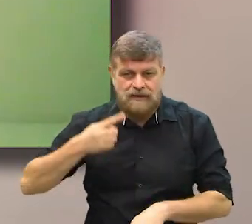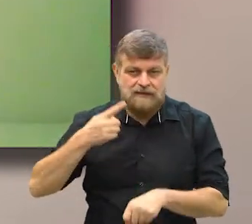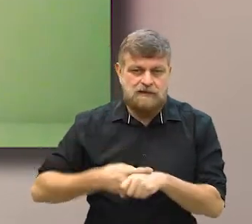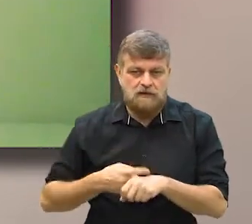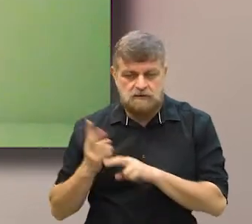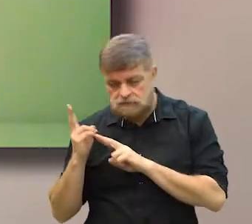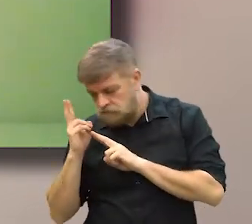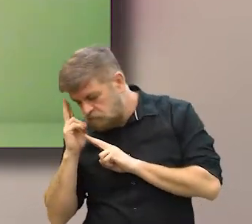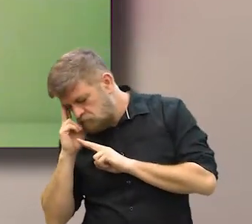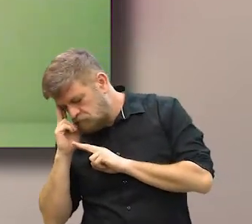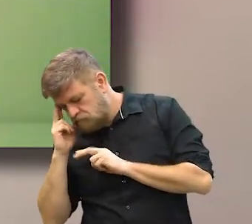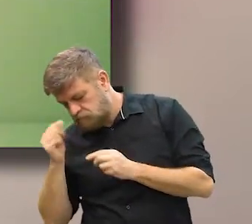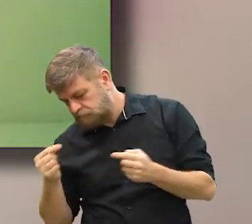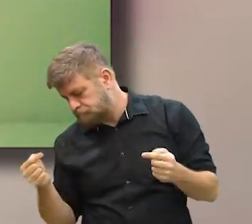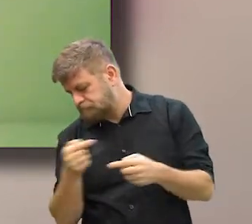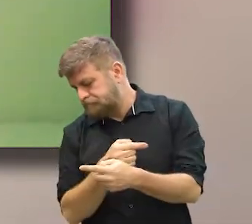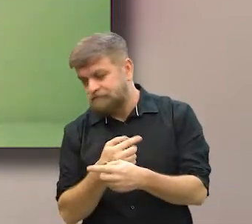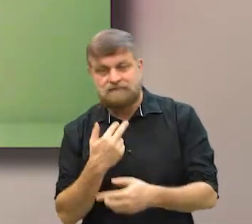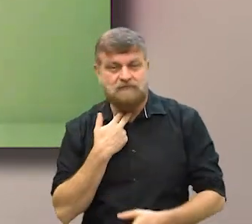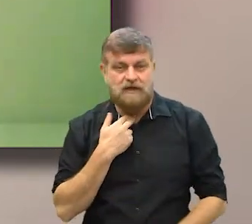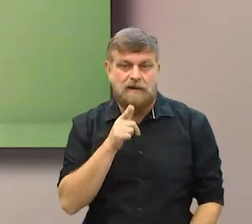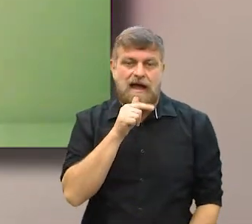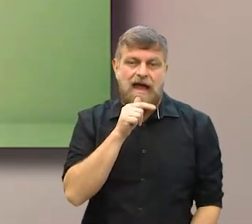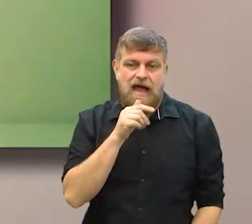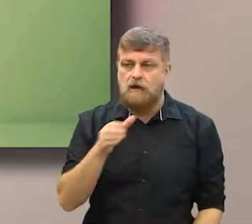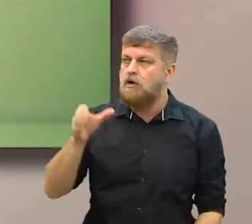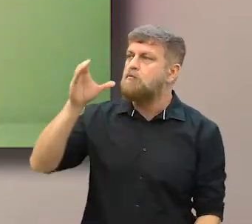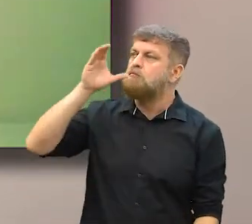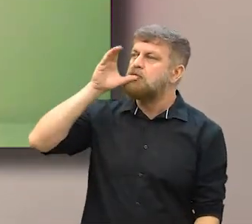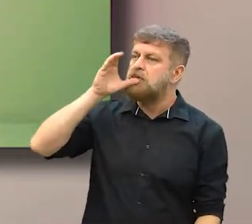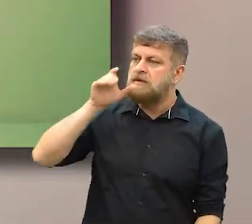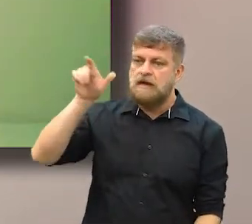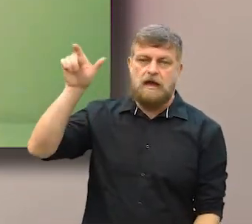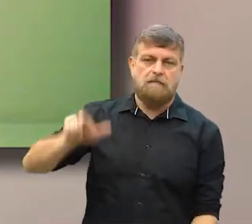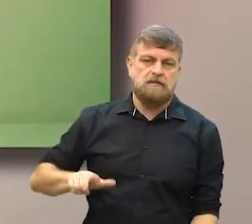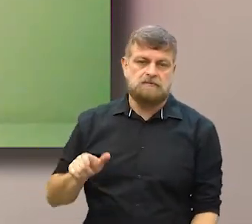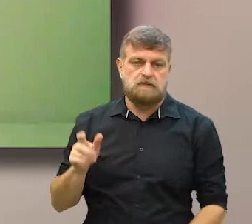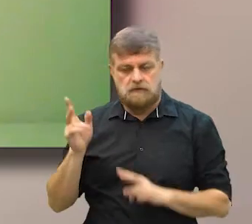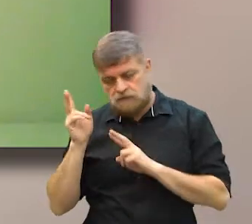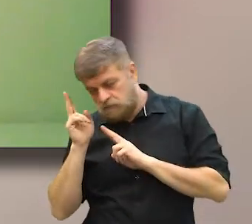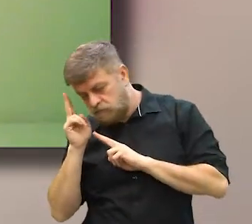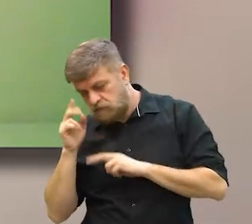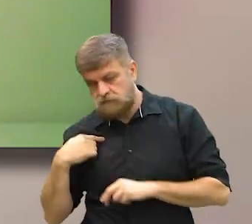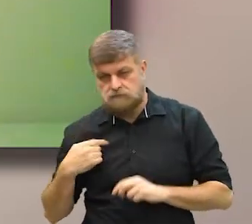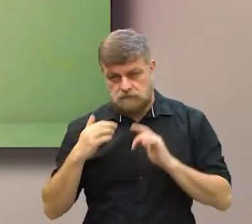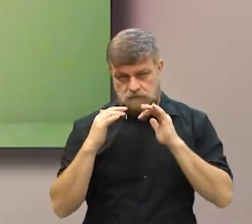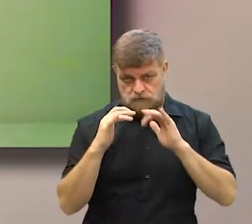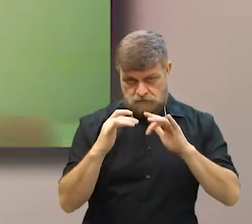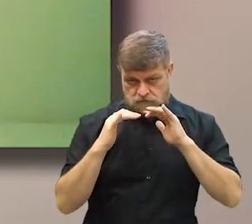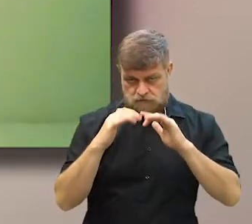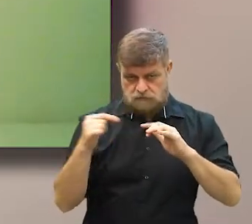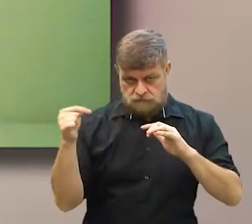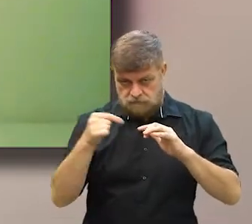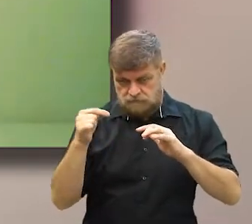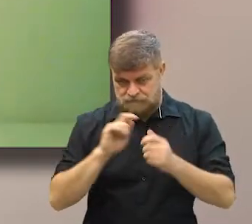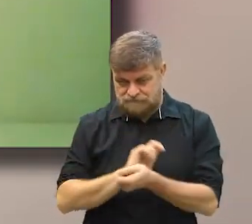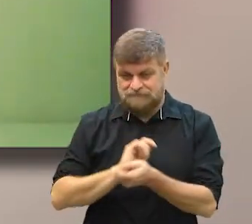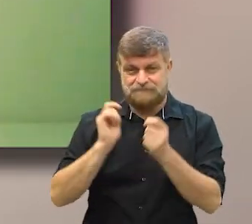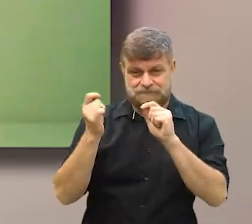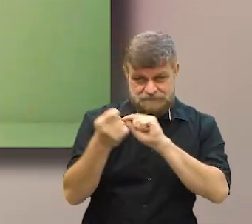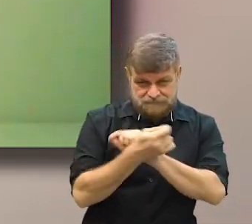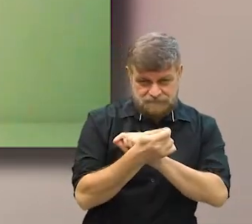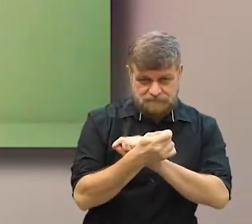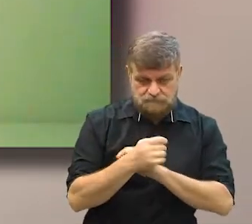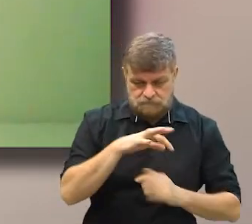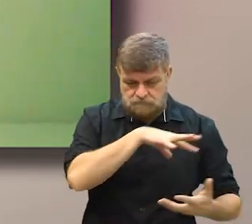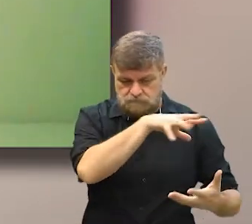condições normais dormindo, ou bebe água dormindo. Então, para que o nosso cérebro nos permita